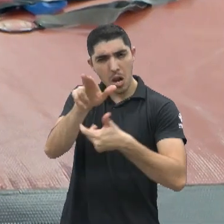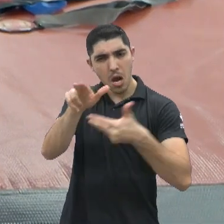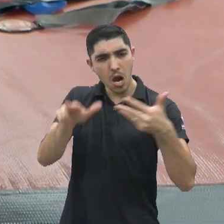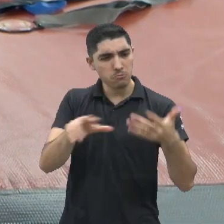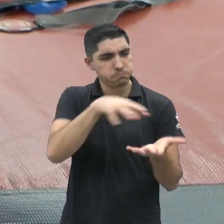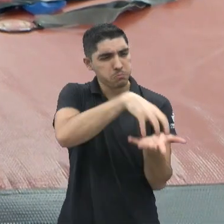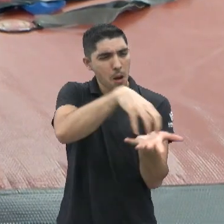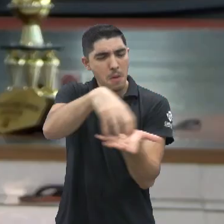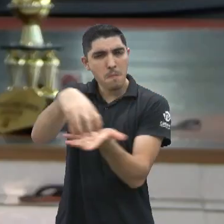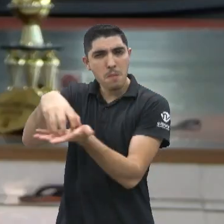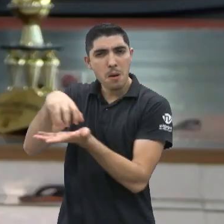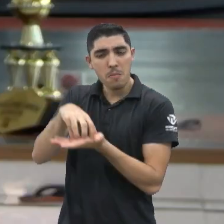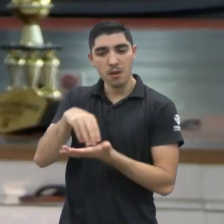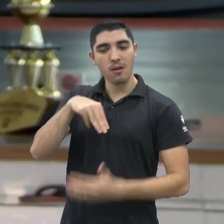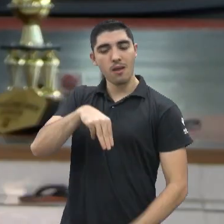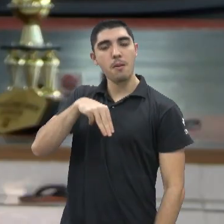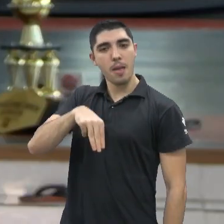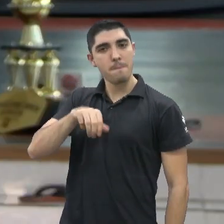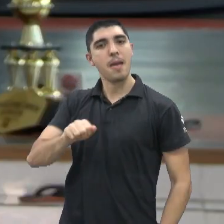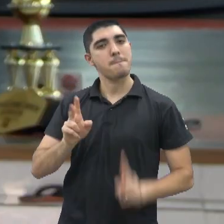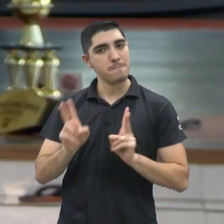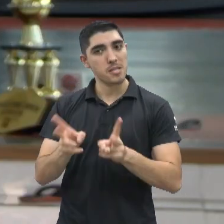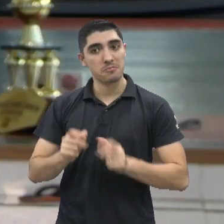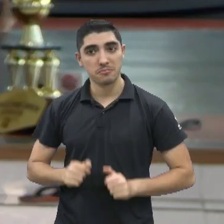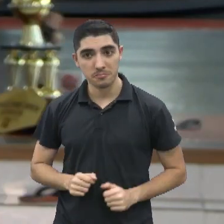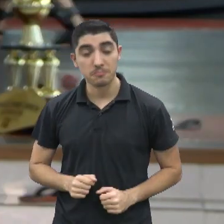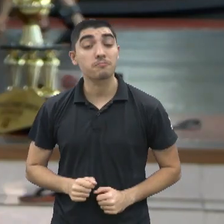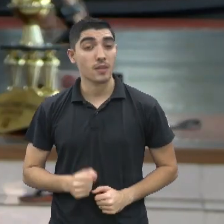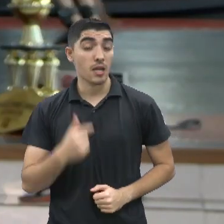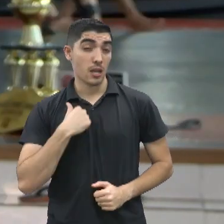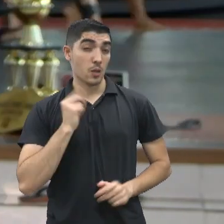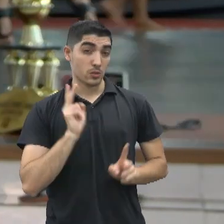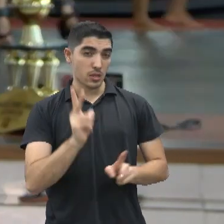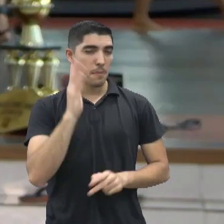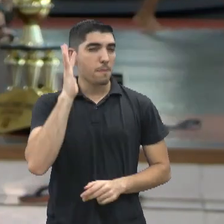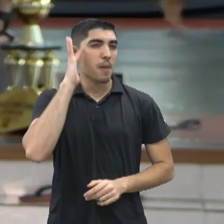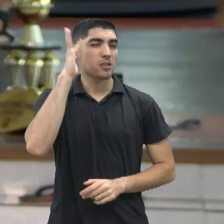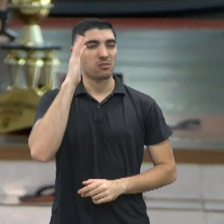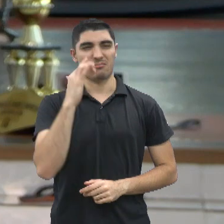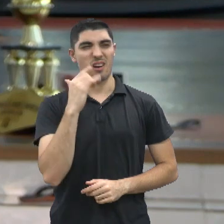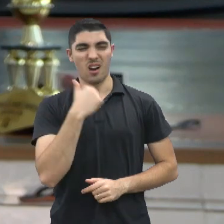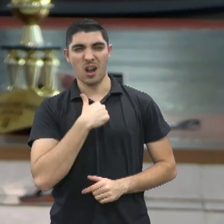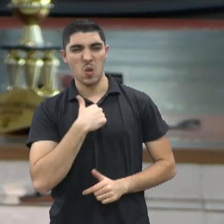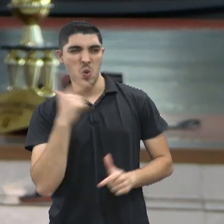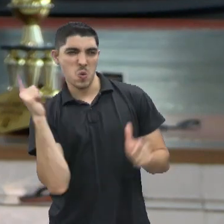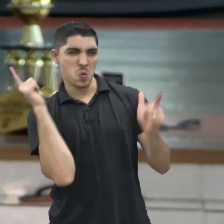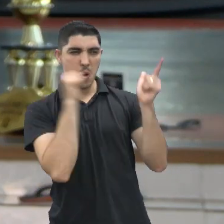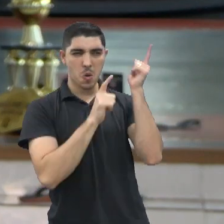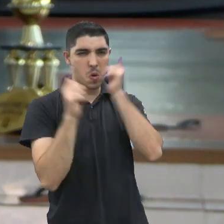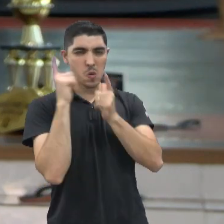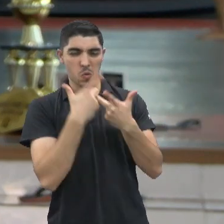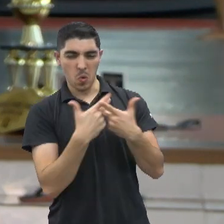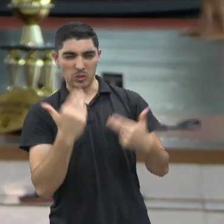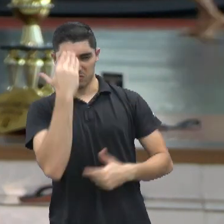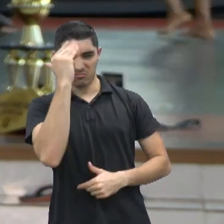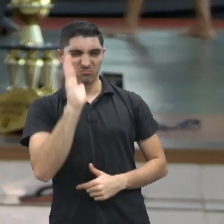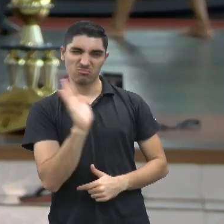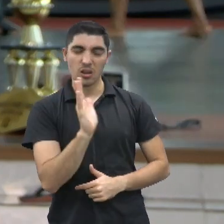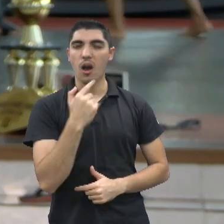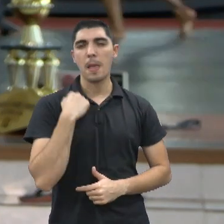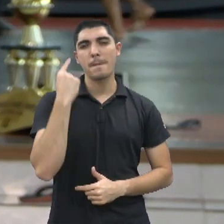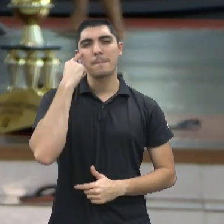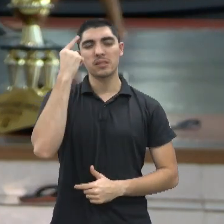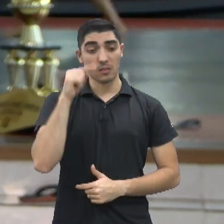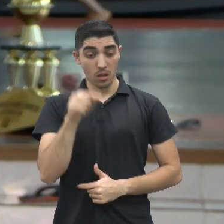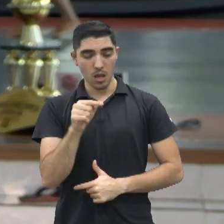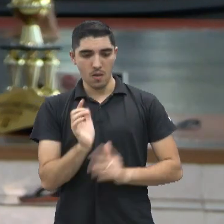organizações do MMA. A vida toda eu sempre achei que eu não iria conseguir coisas grandiosas, então os meus troféus assim são muito mais